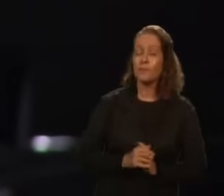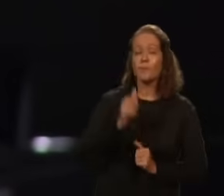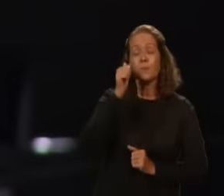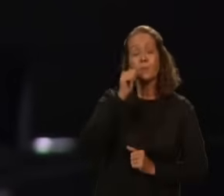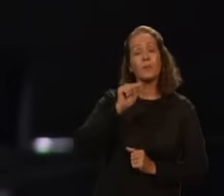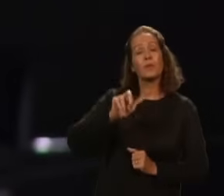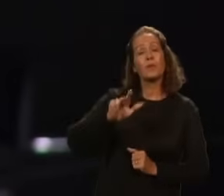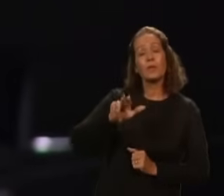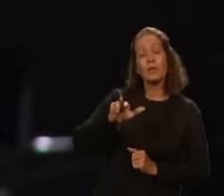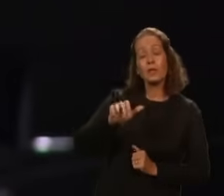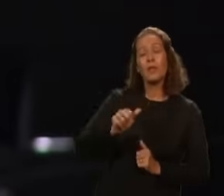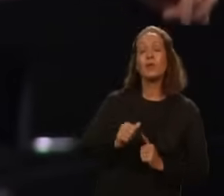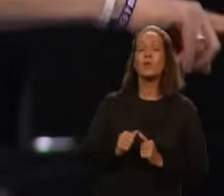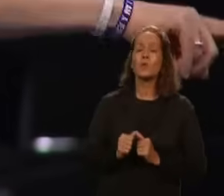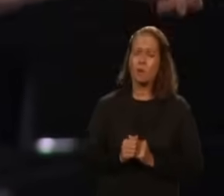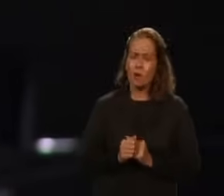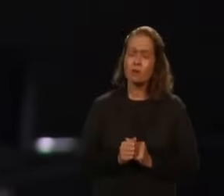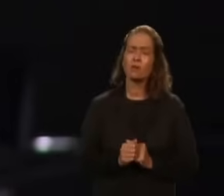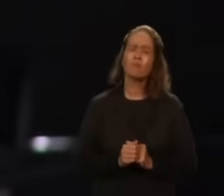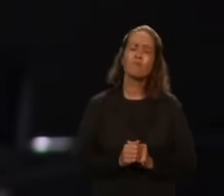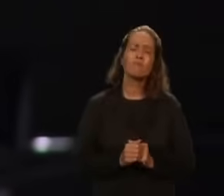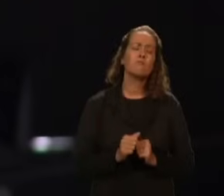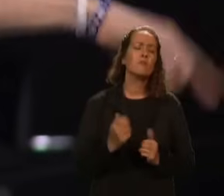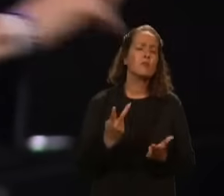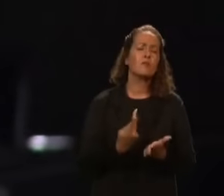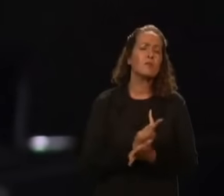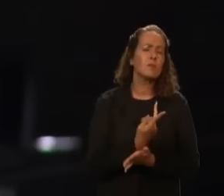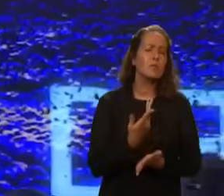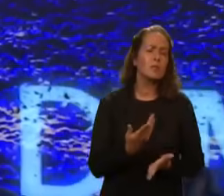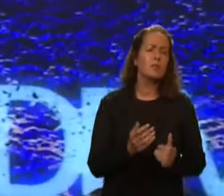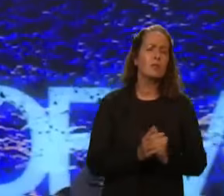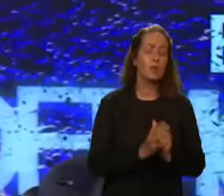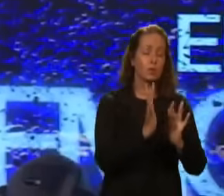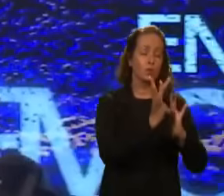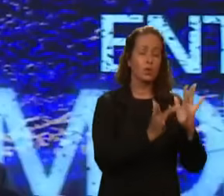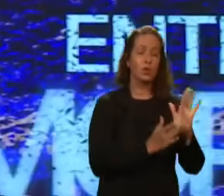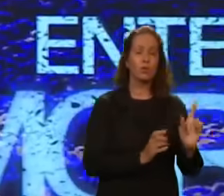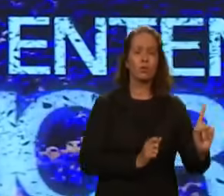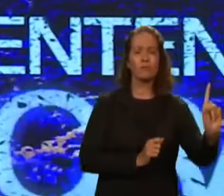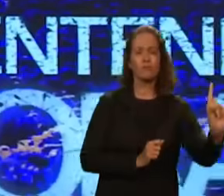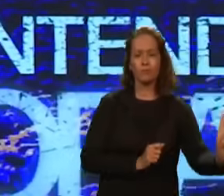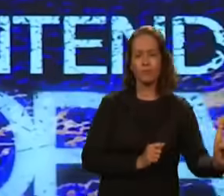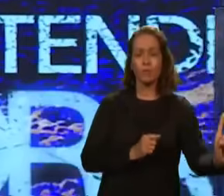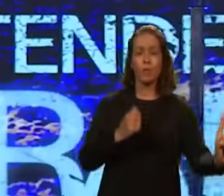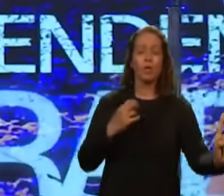feito uma grande oferta na vida de Jesus, o Lázaro ficou doente.